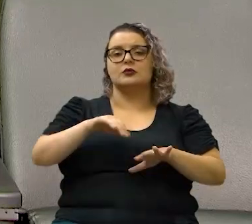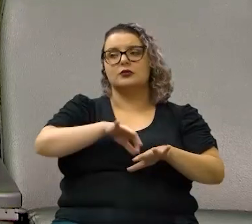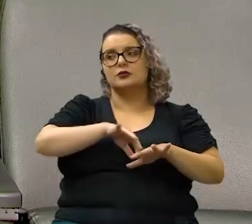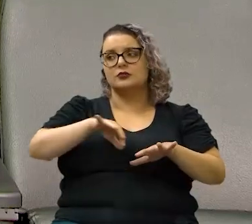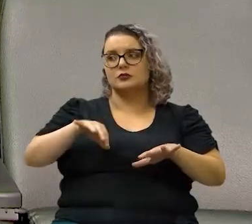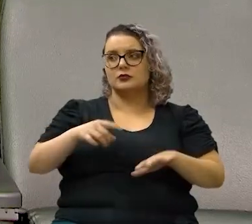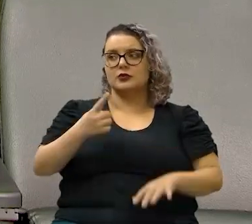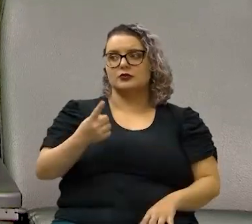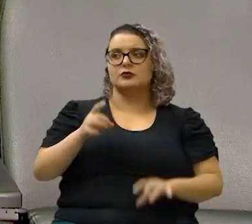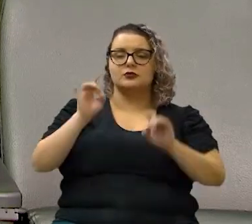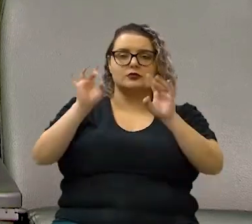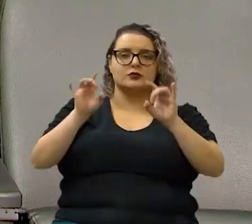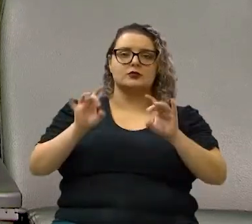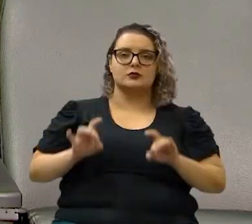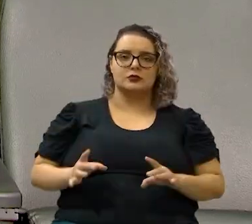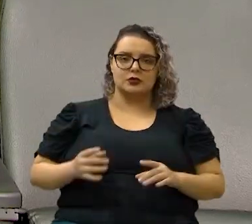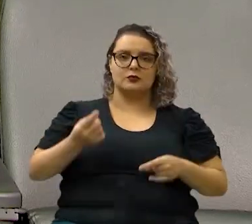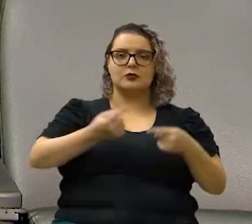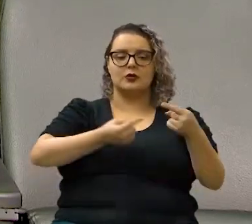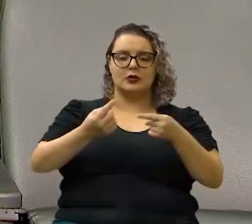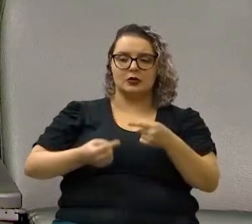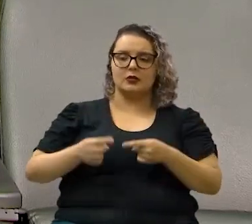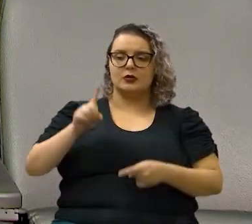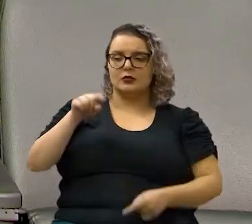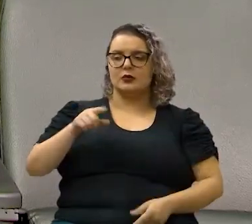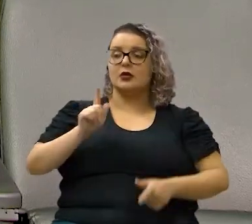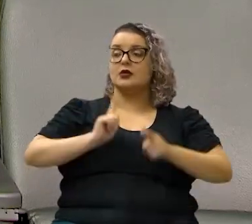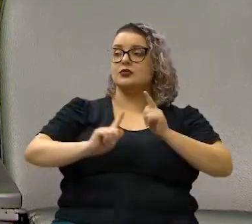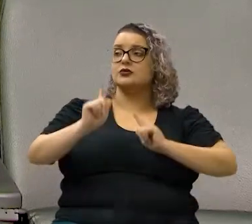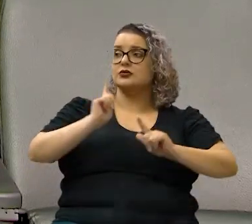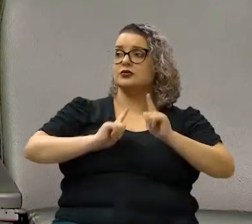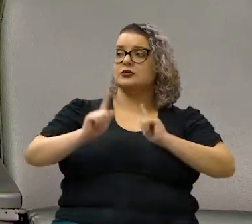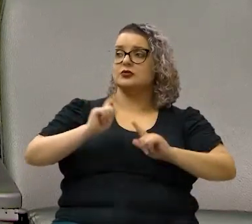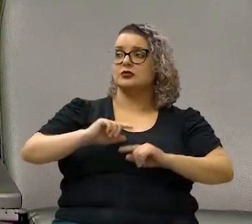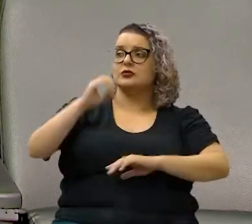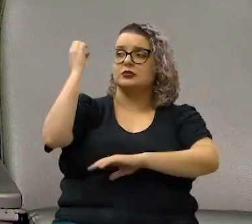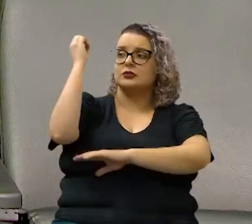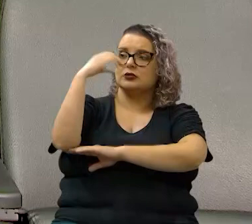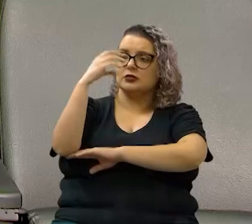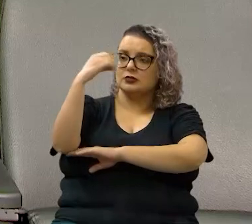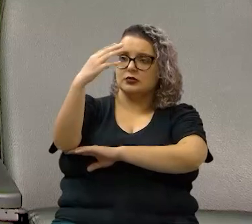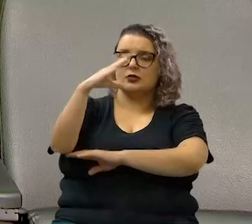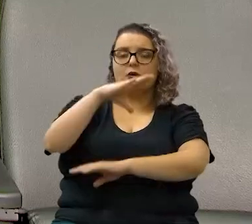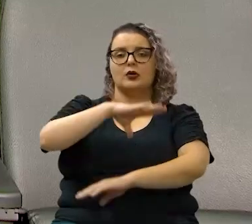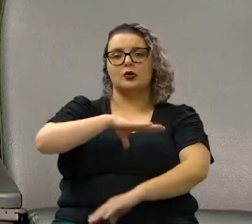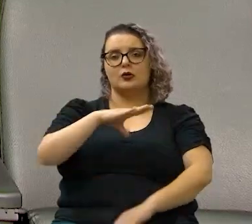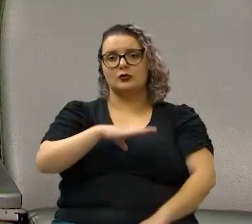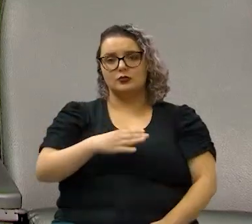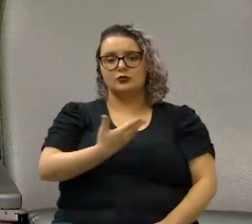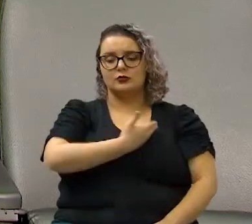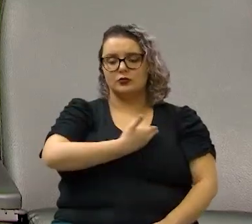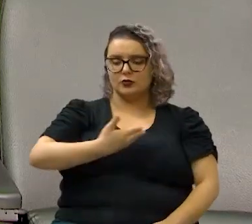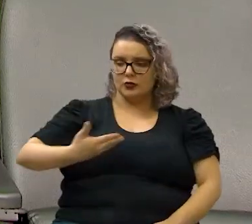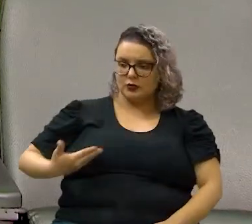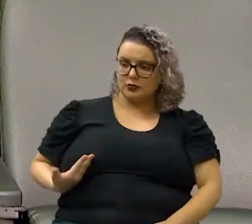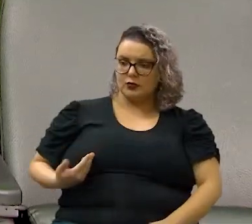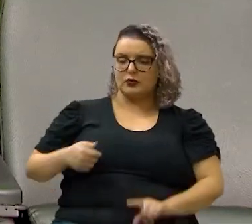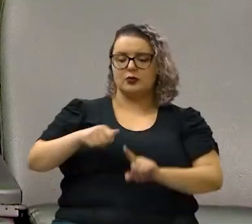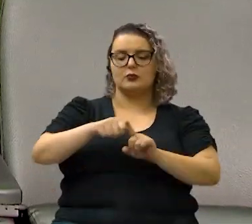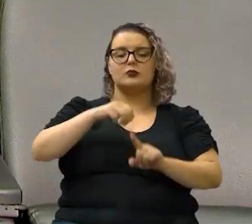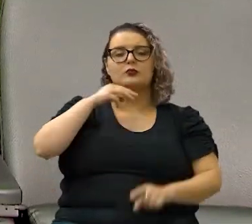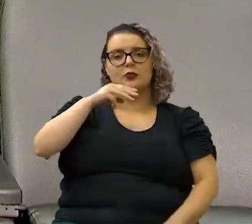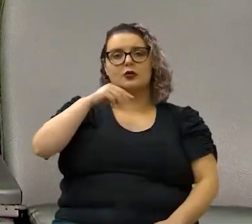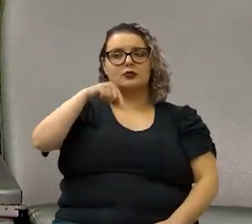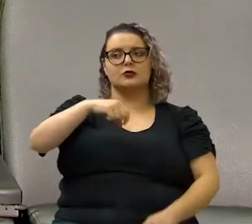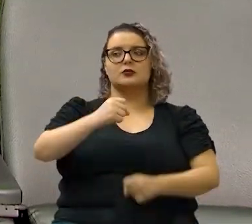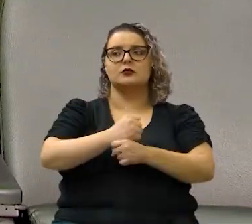um em específico para a gente poder debater aqui, que é sobre a gestão da iluminação pública da cidade. Em março deste